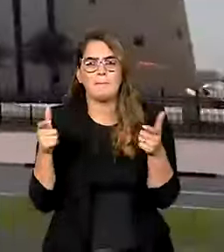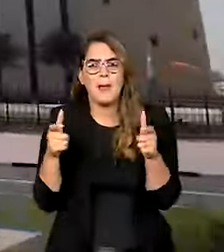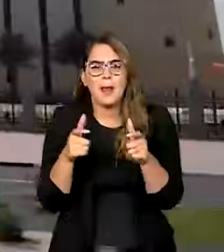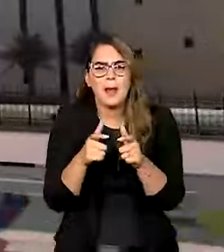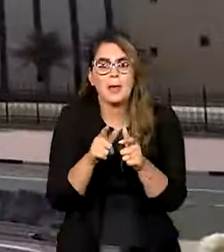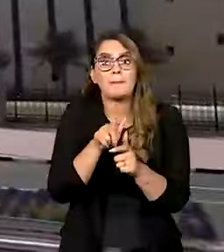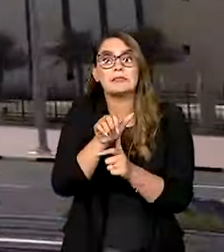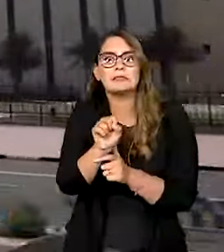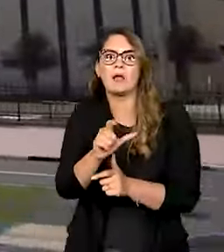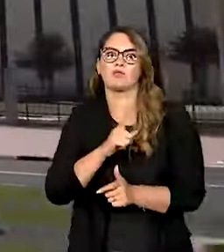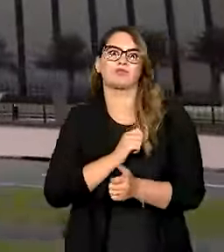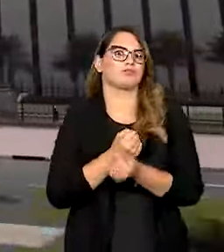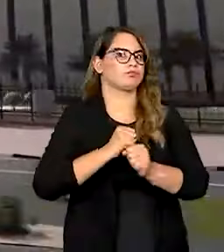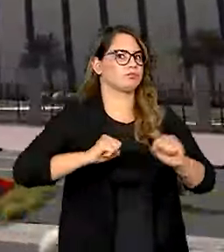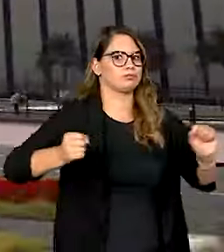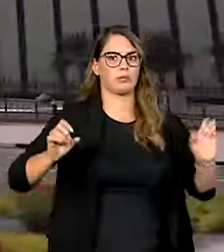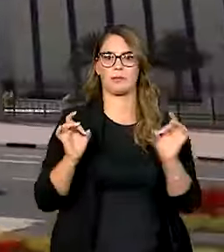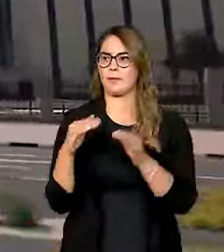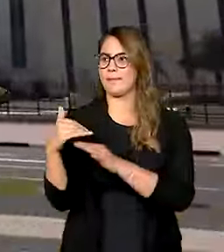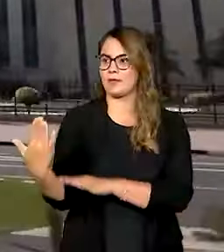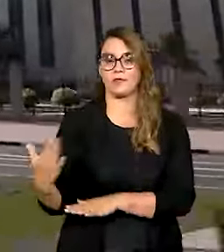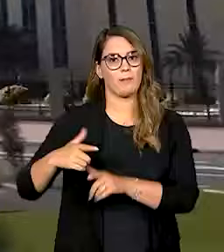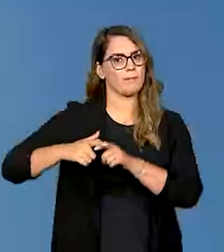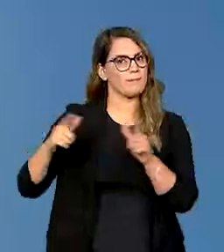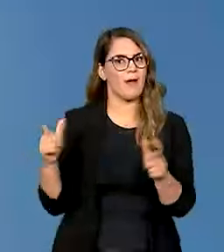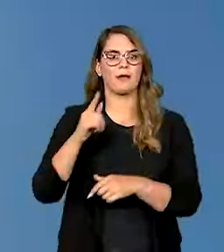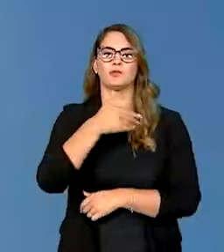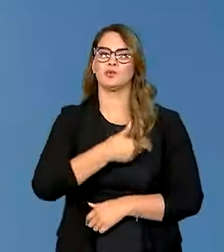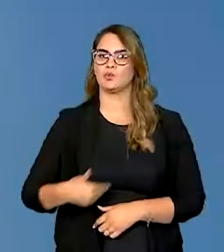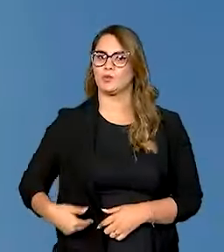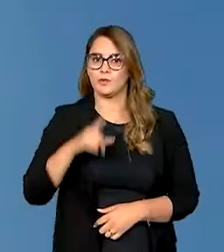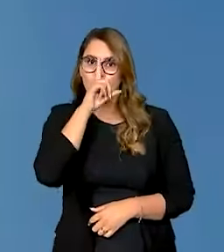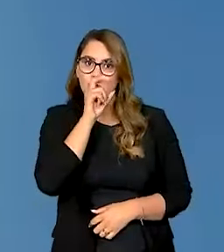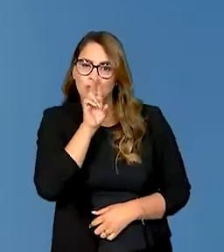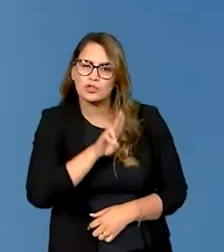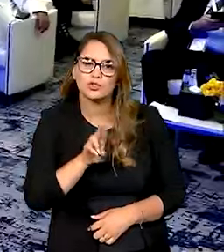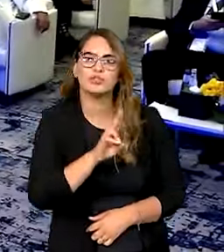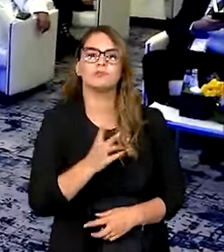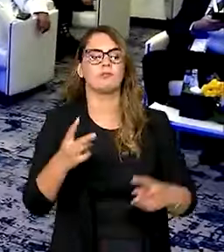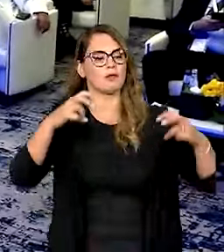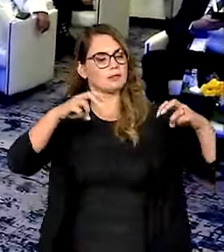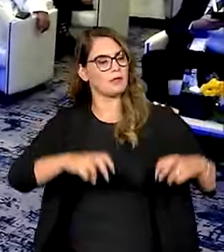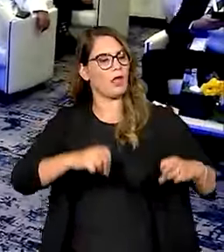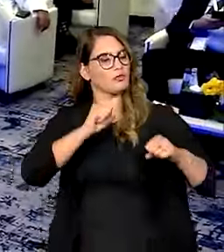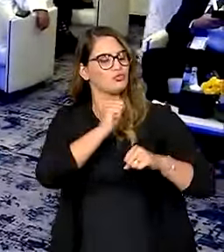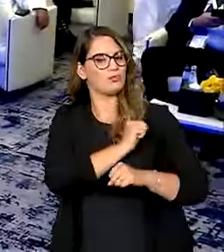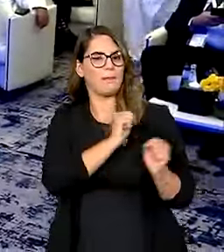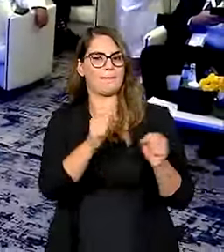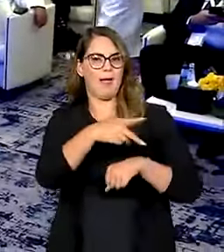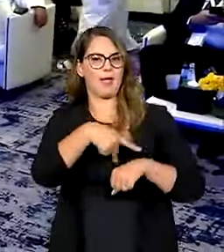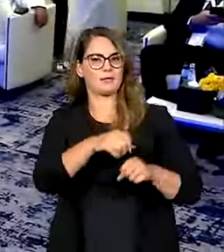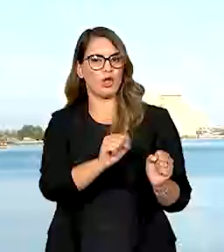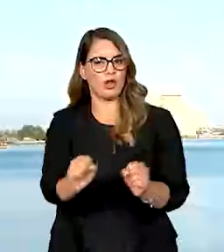riquíssimo em gás, onde é um dos maiores exportadores do mundo, o governo do Catar usa esse dinheiro para sentar na mesa junto com os países poderosos